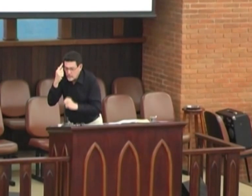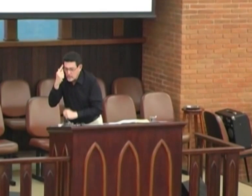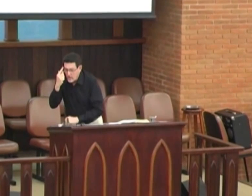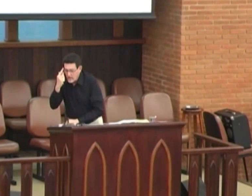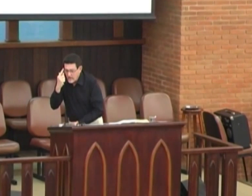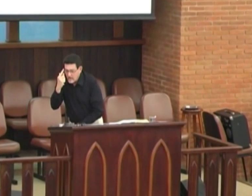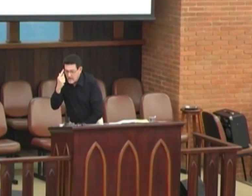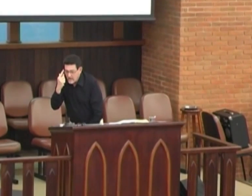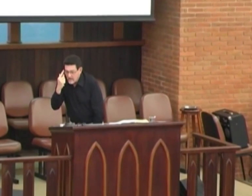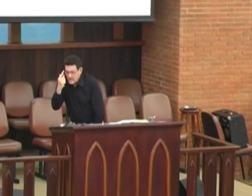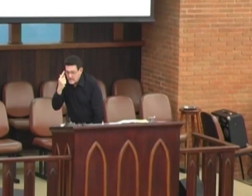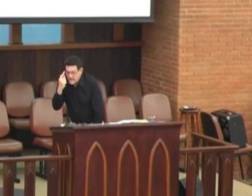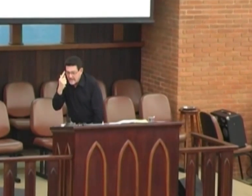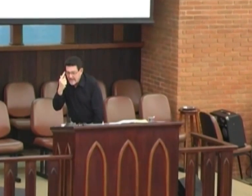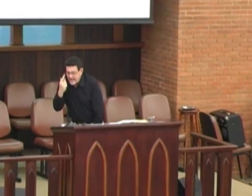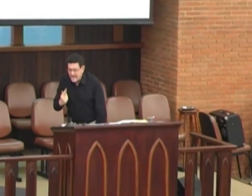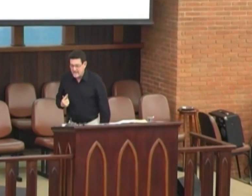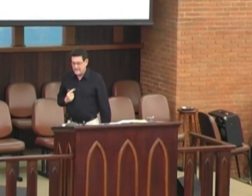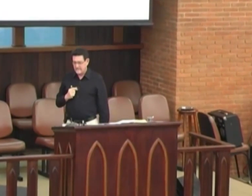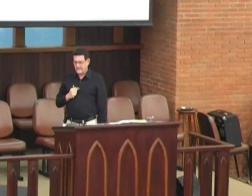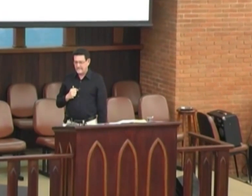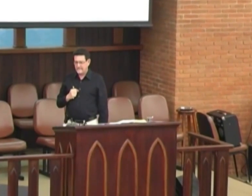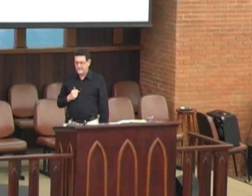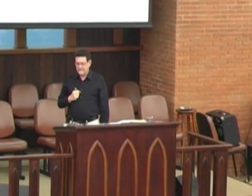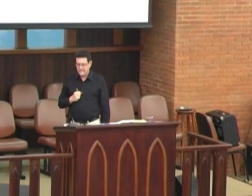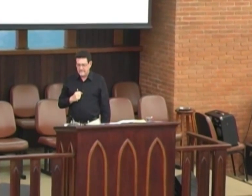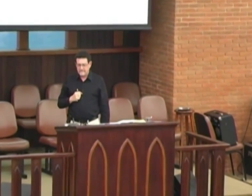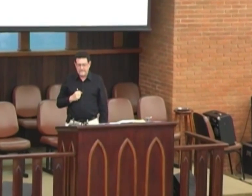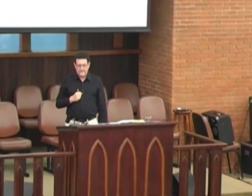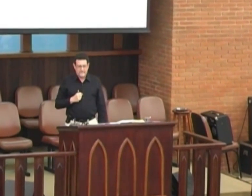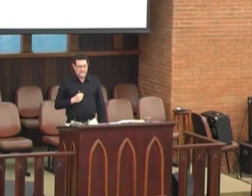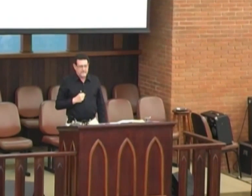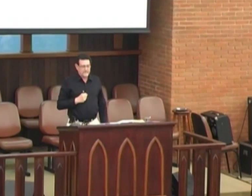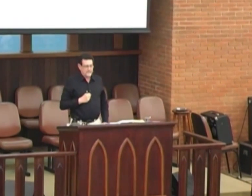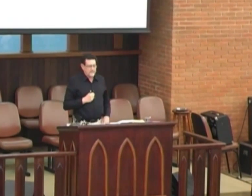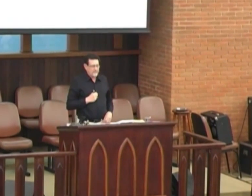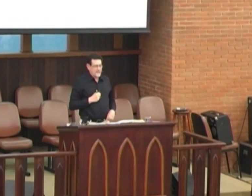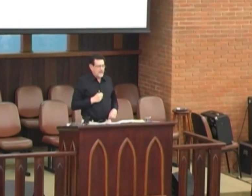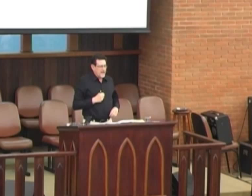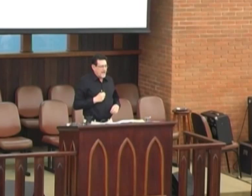com um só querer.